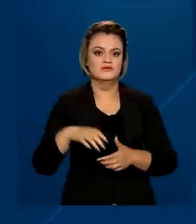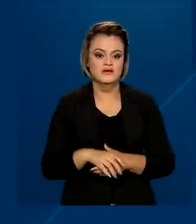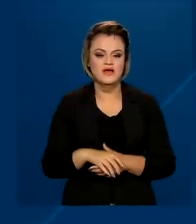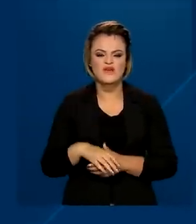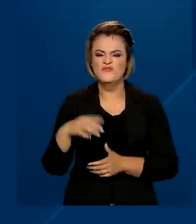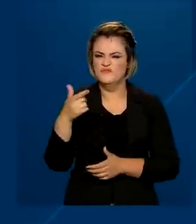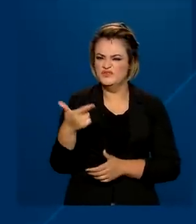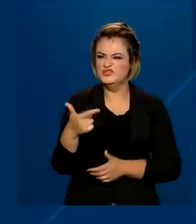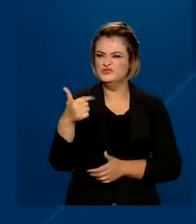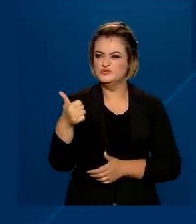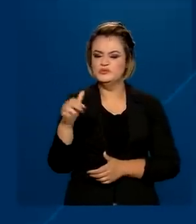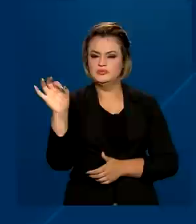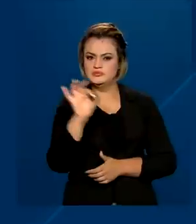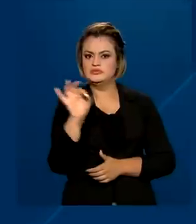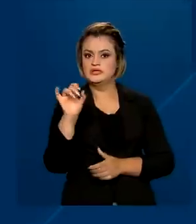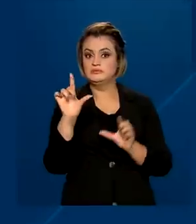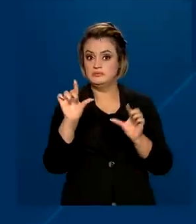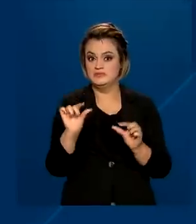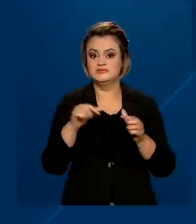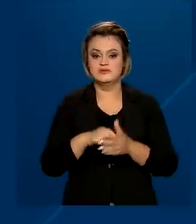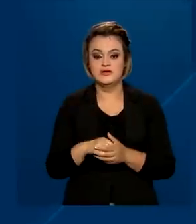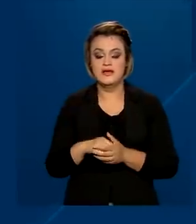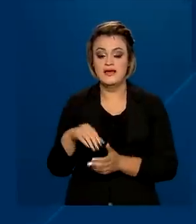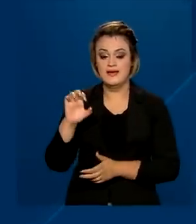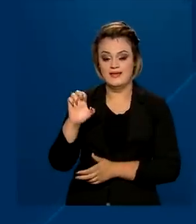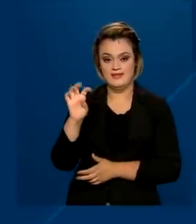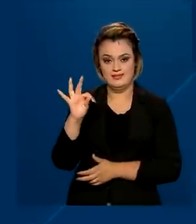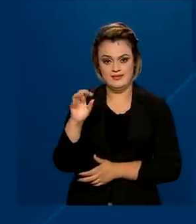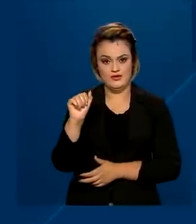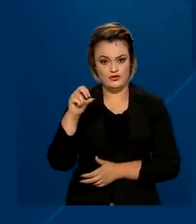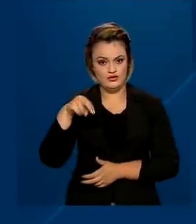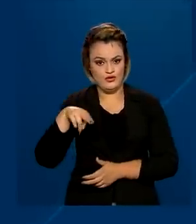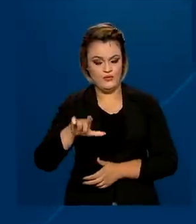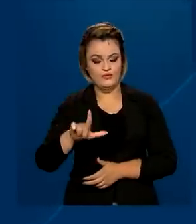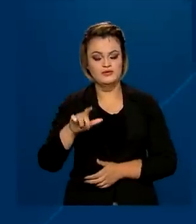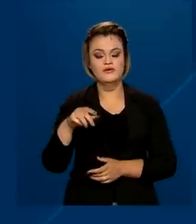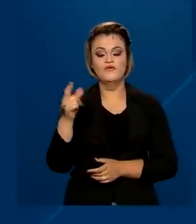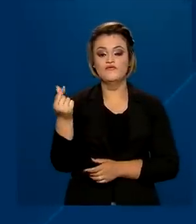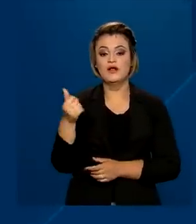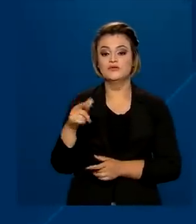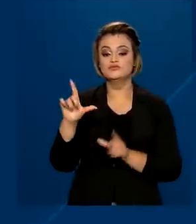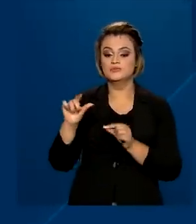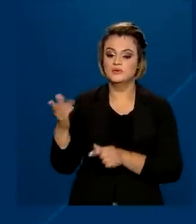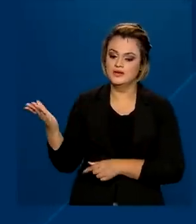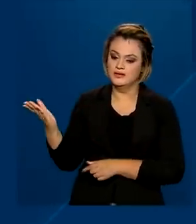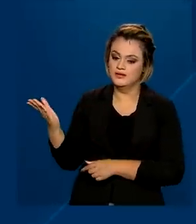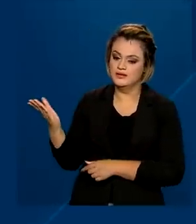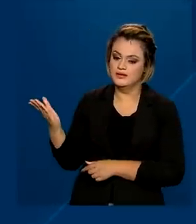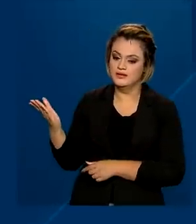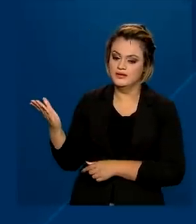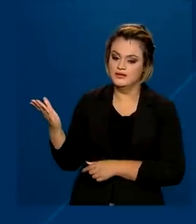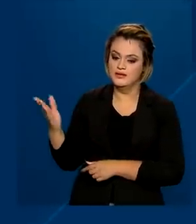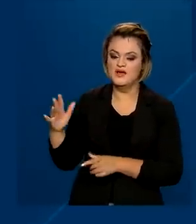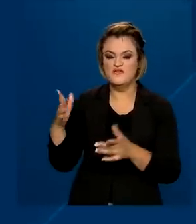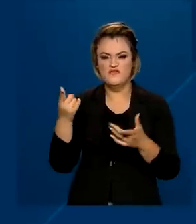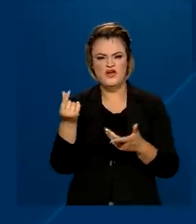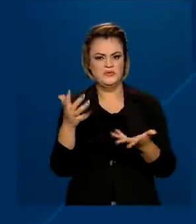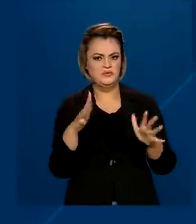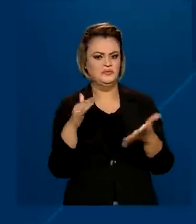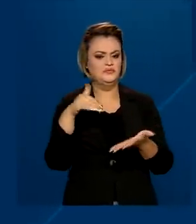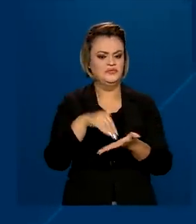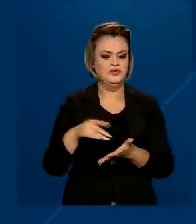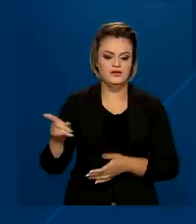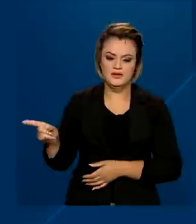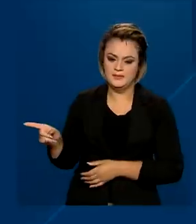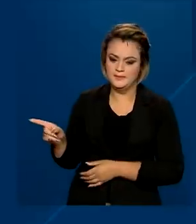de 21% a menos. No caso do etanol, são esperados 31 centavos de redução e um custo médio final